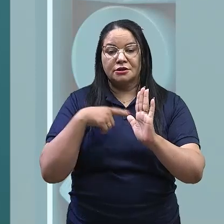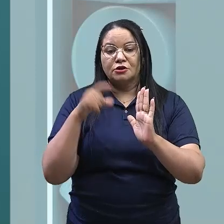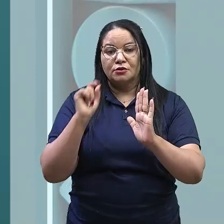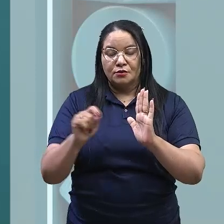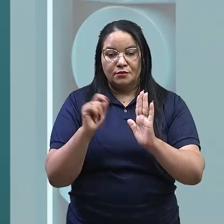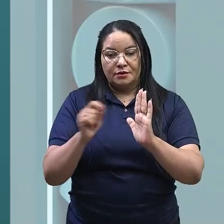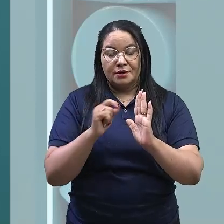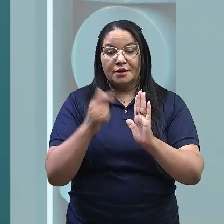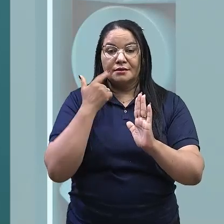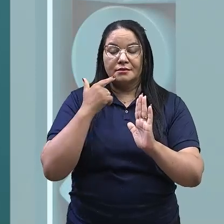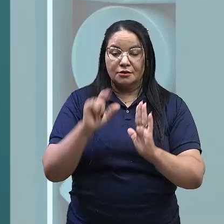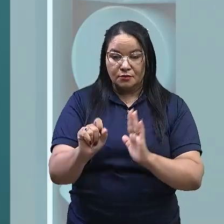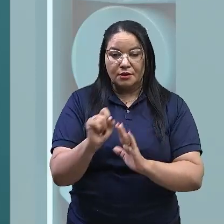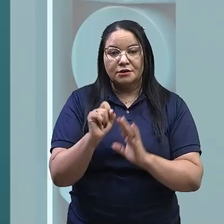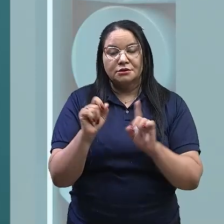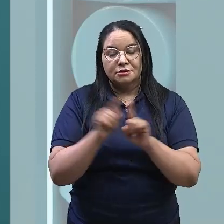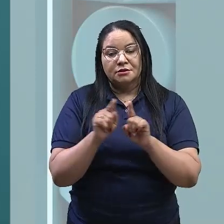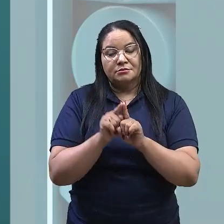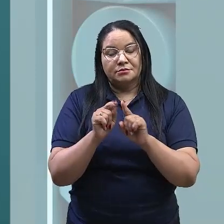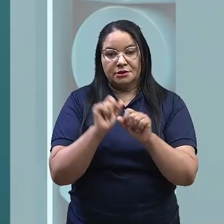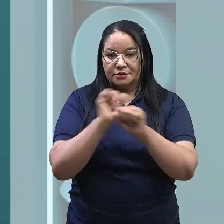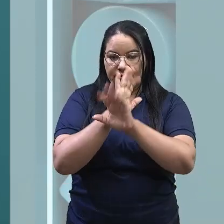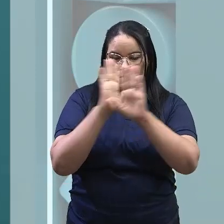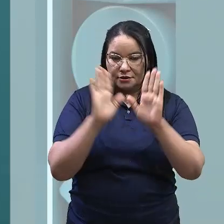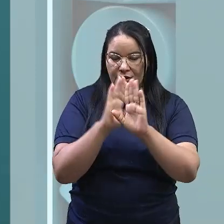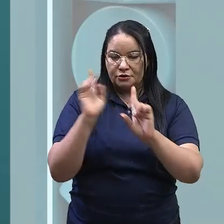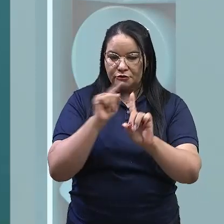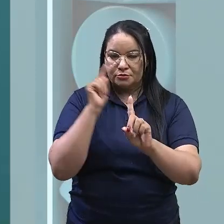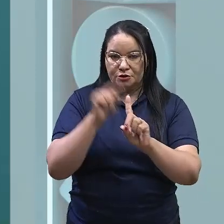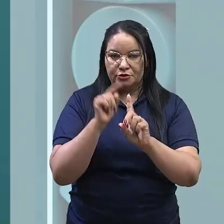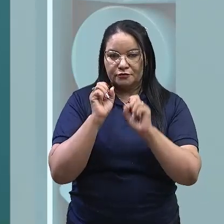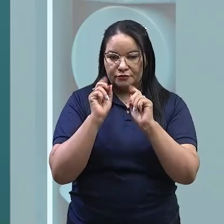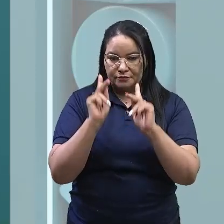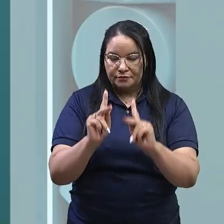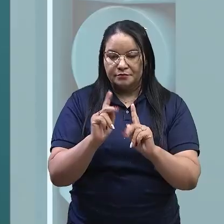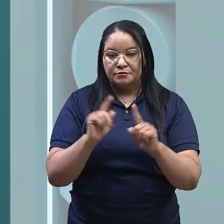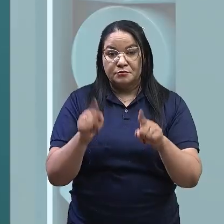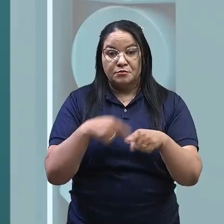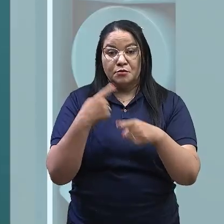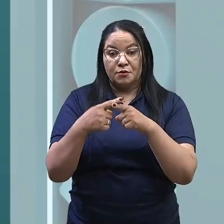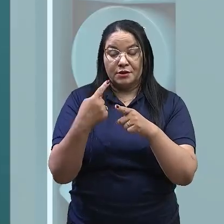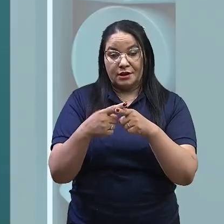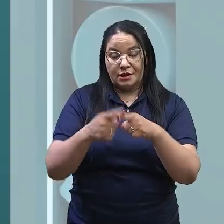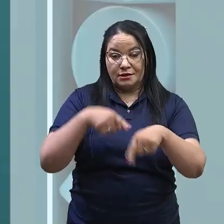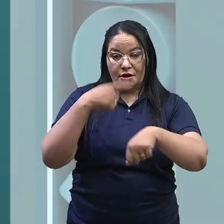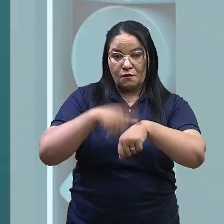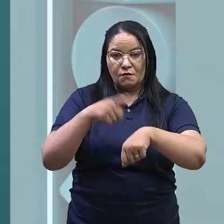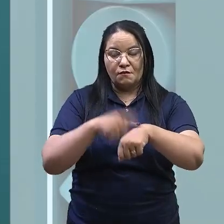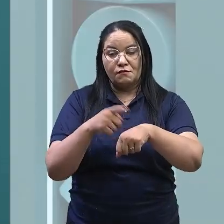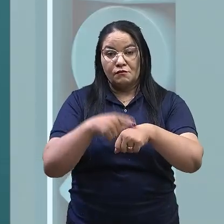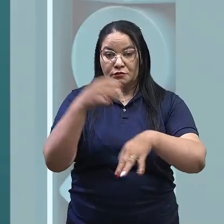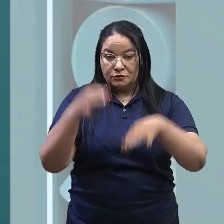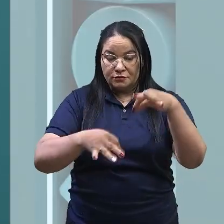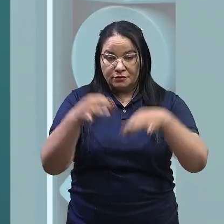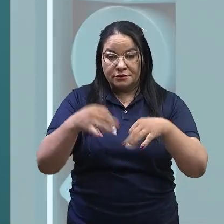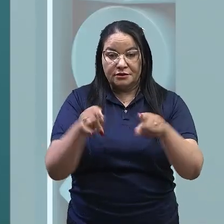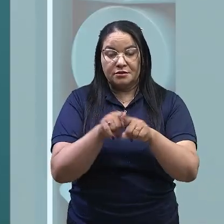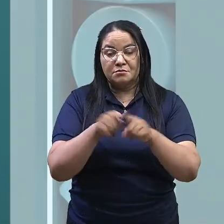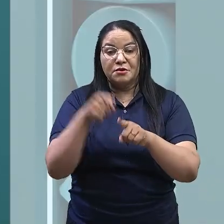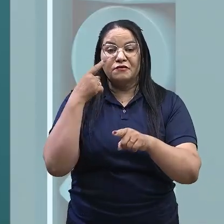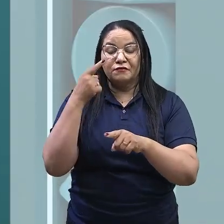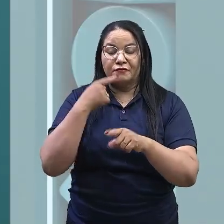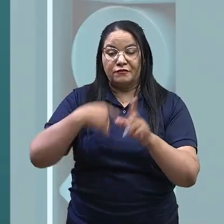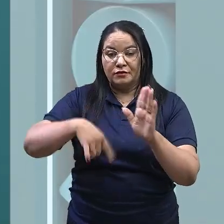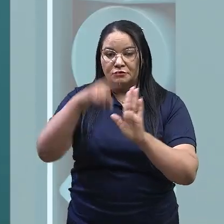essa linguagem bem clara e objetiva. Porque na hora do julgamento, na hora de ver o direito da pessoa,